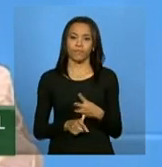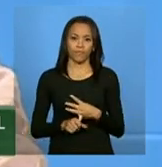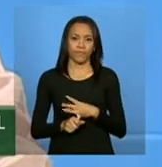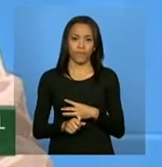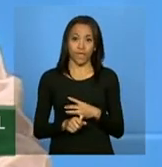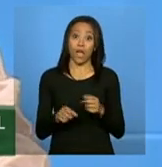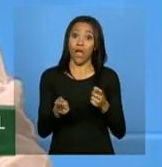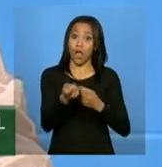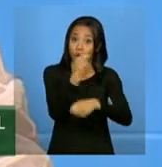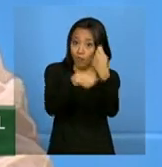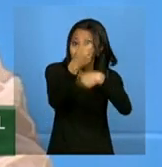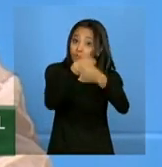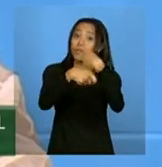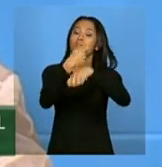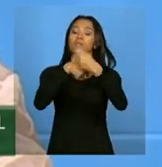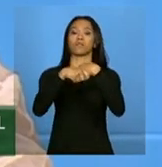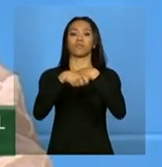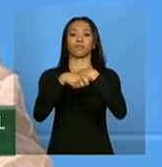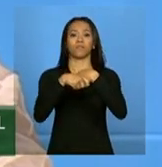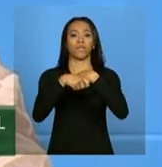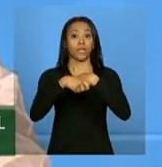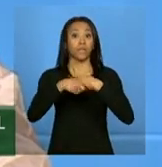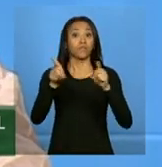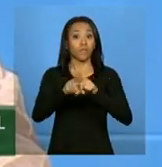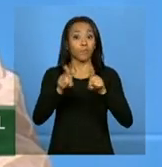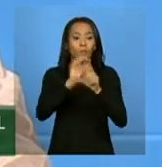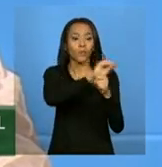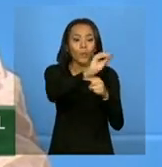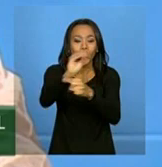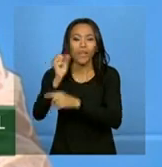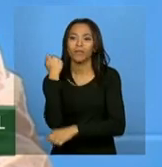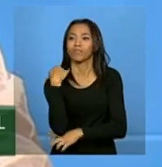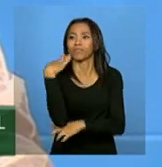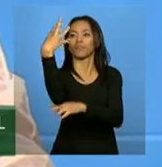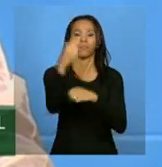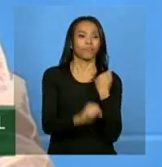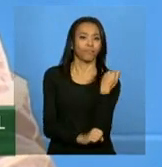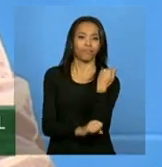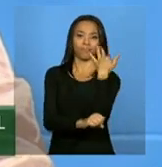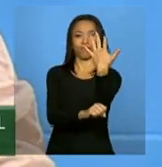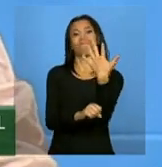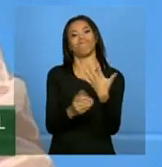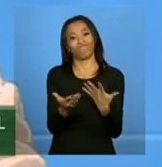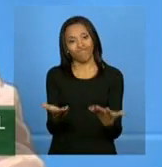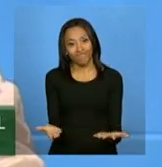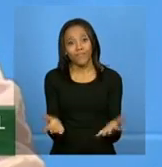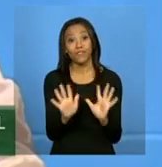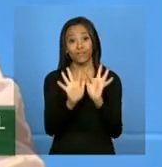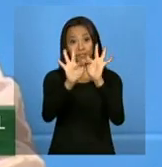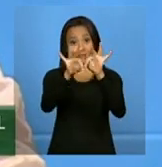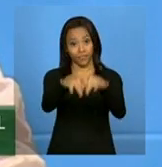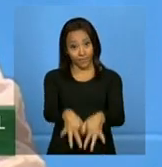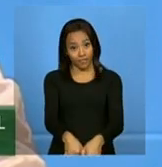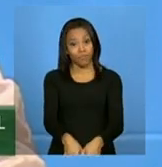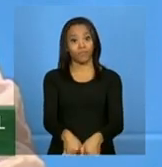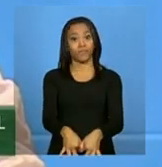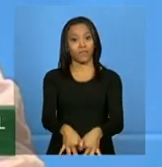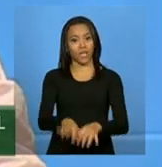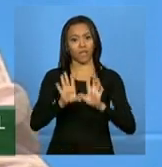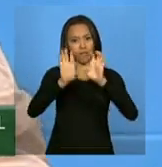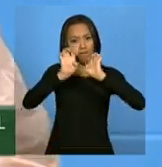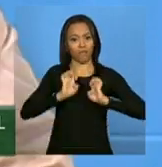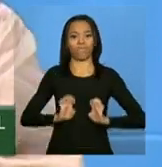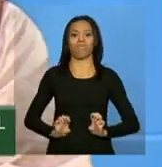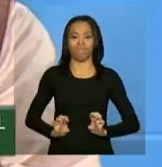A economia, a ecologia, o meio ambiente. E, finalmente, a questão da